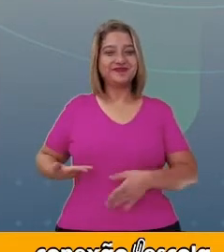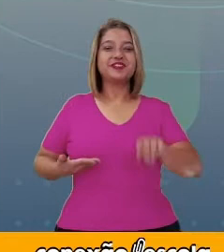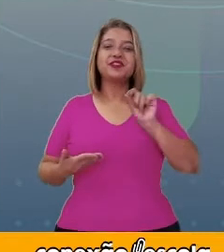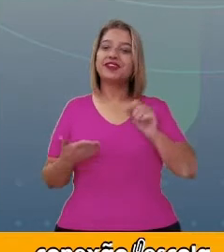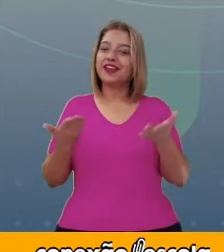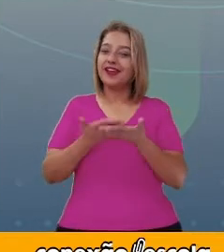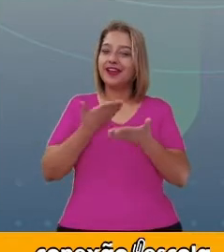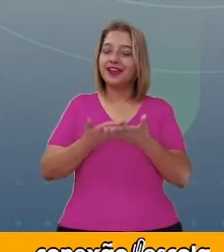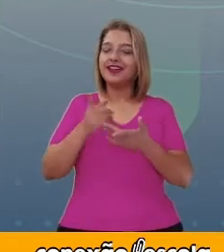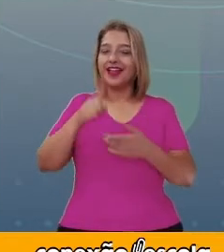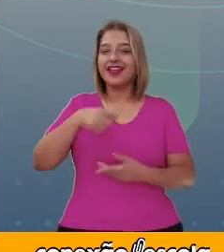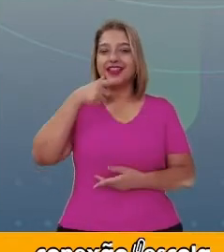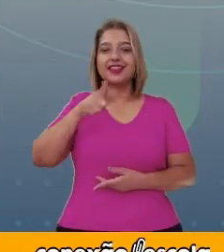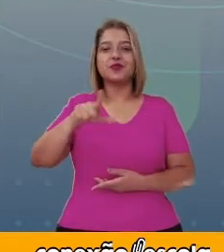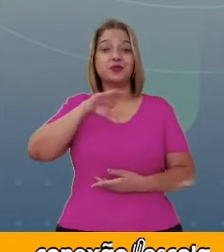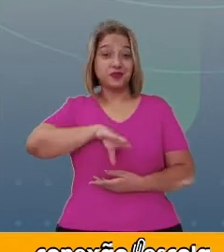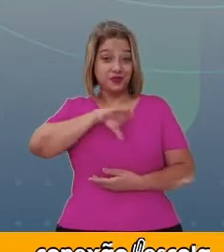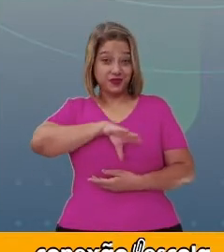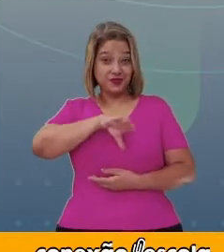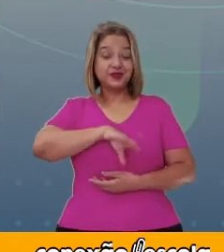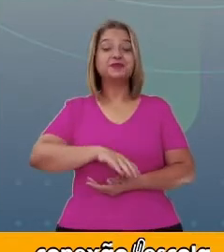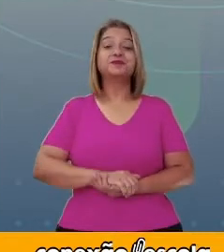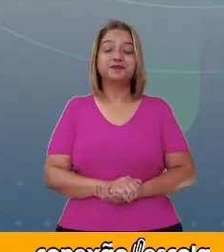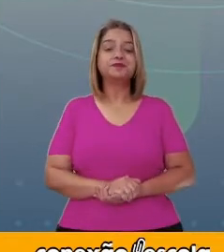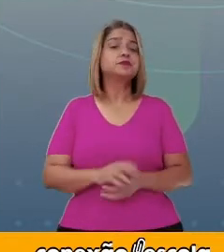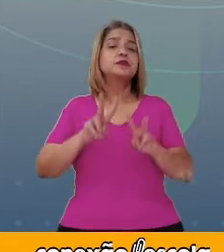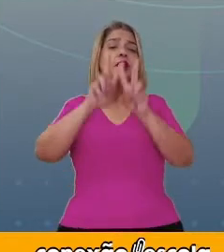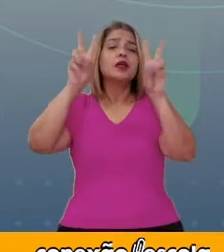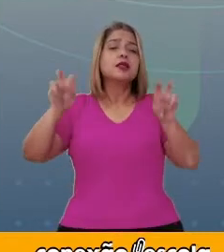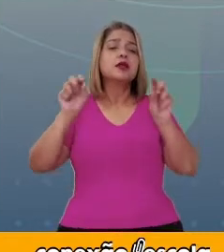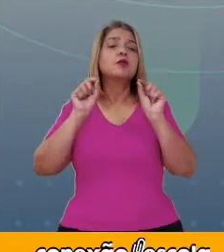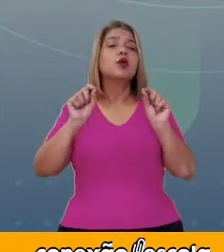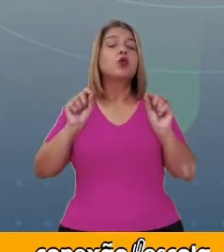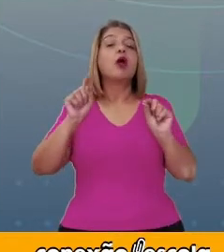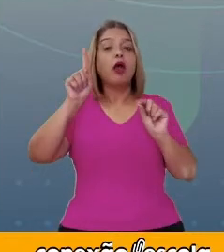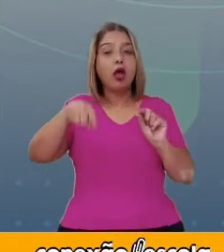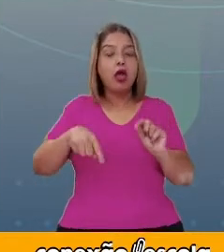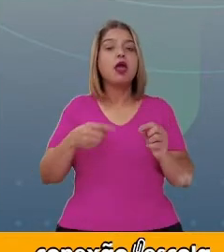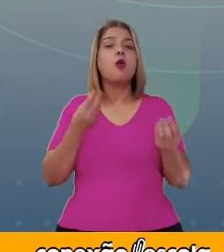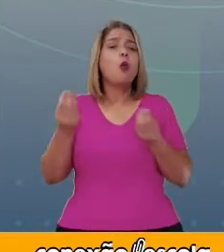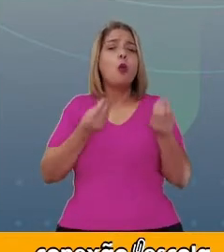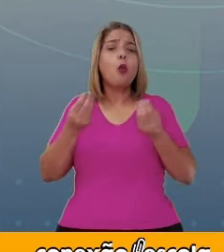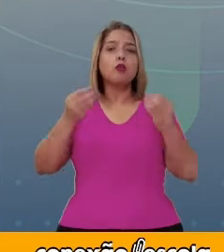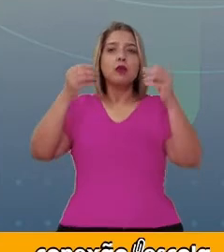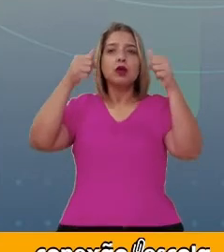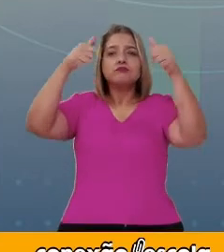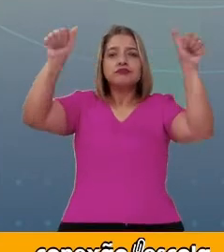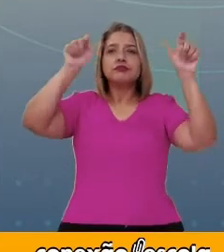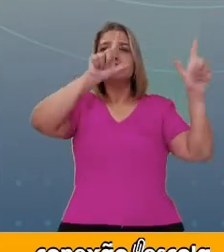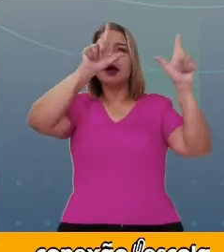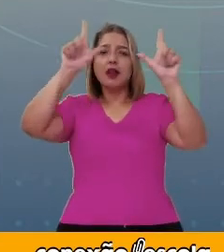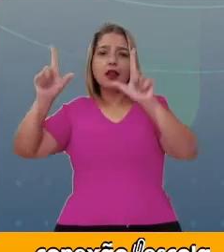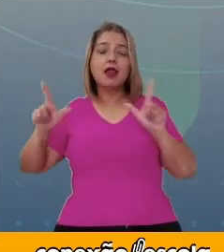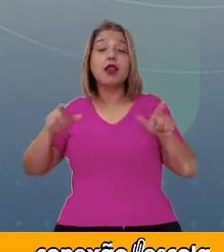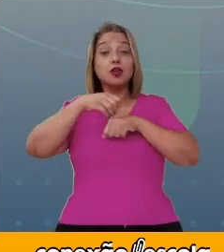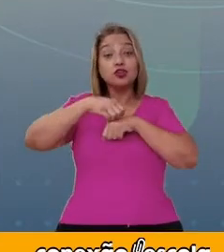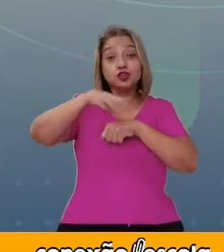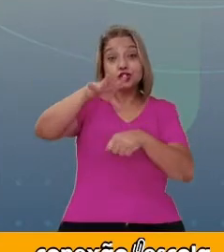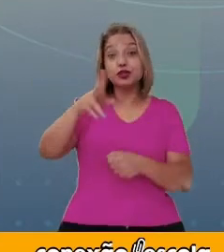para a nossa aula de língua portuguesa. O tema de hoje será montar um mural com dicas